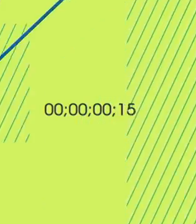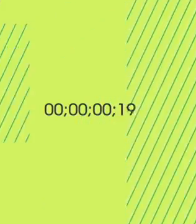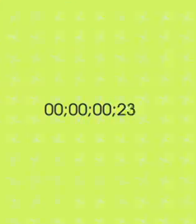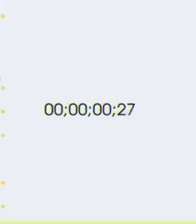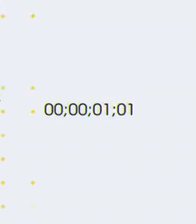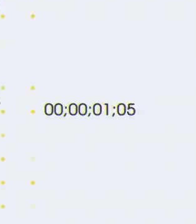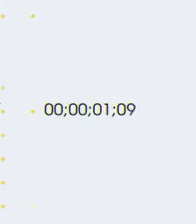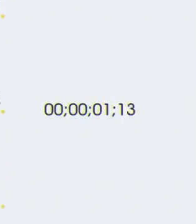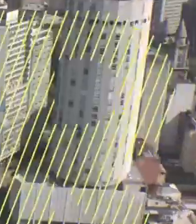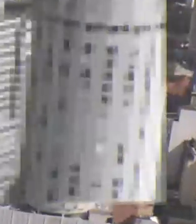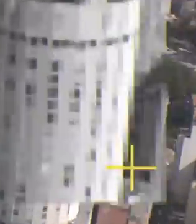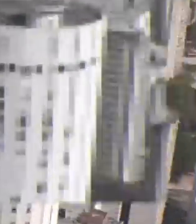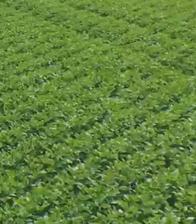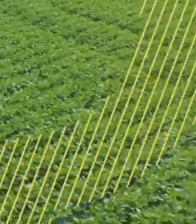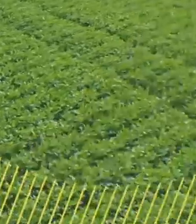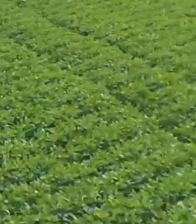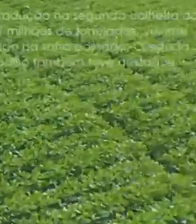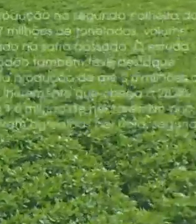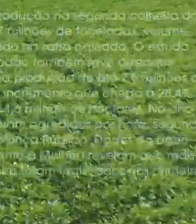o